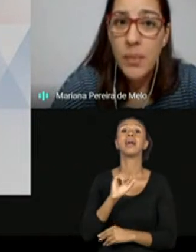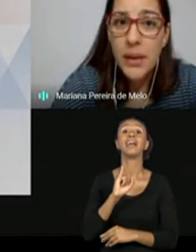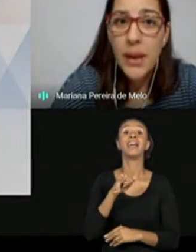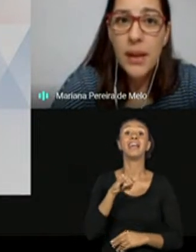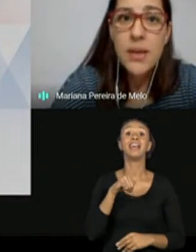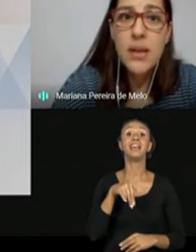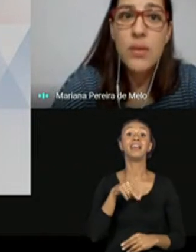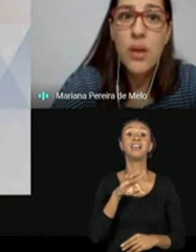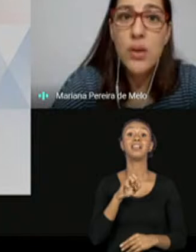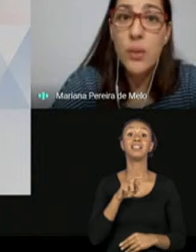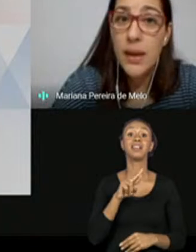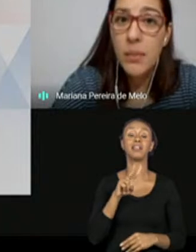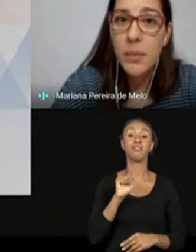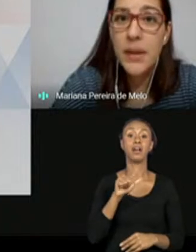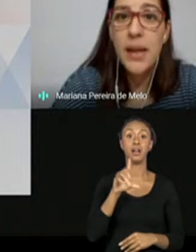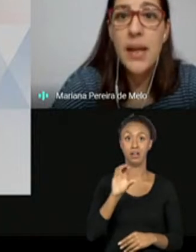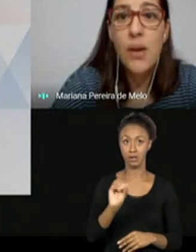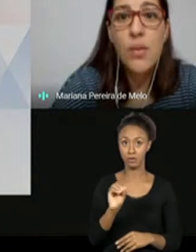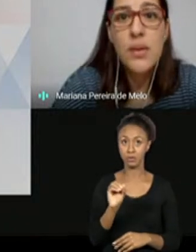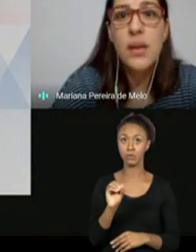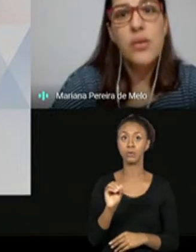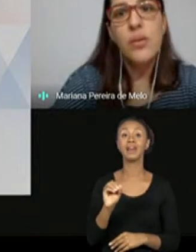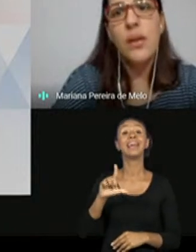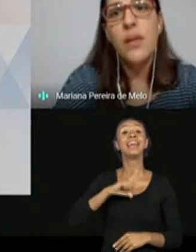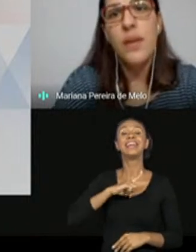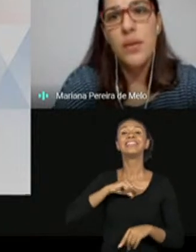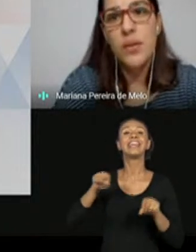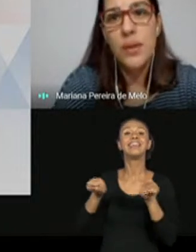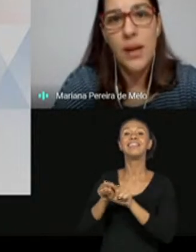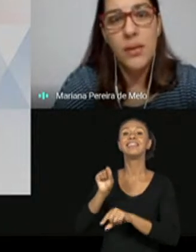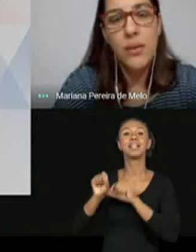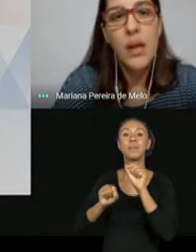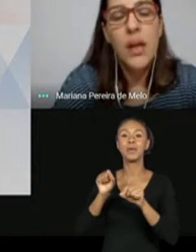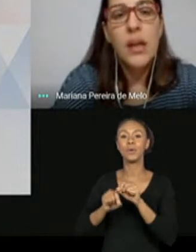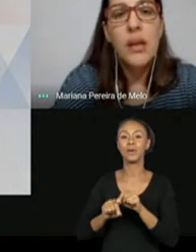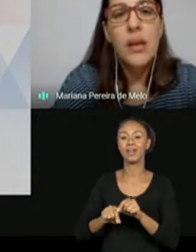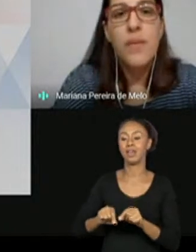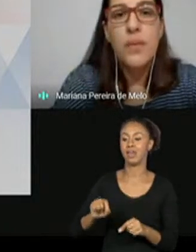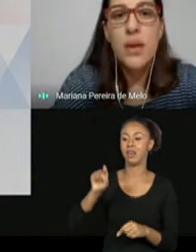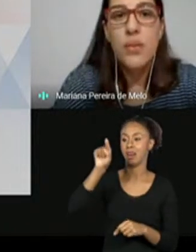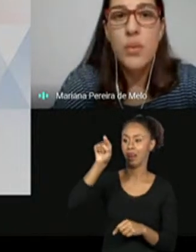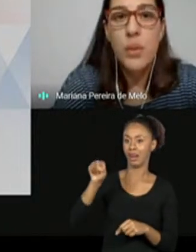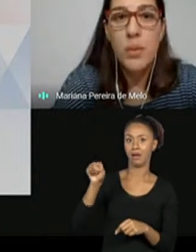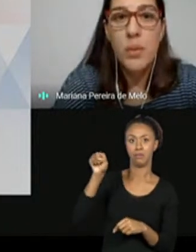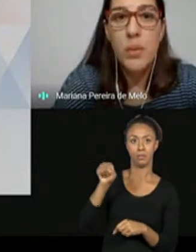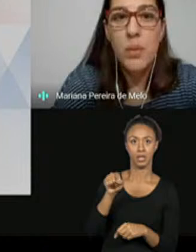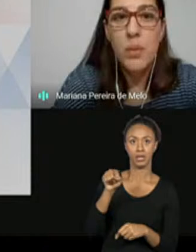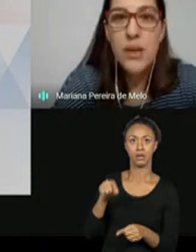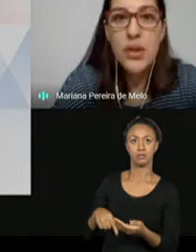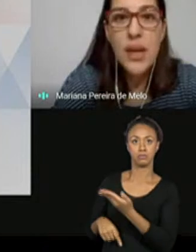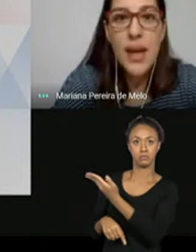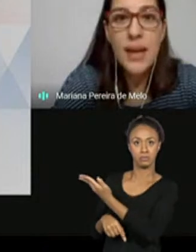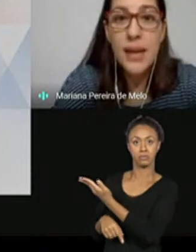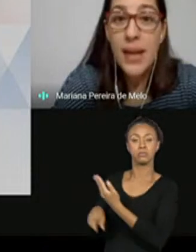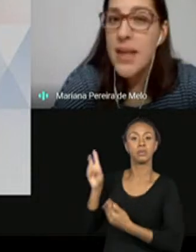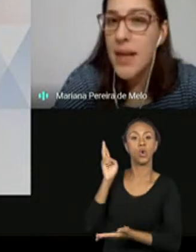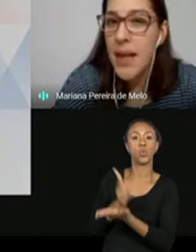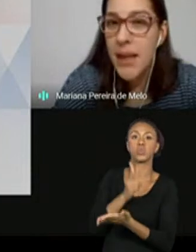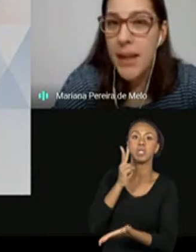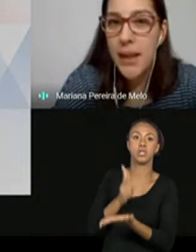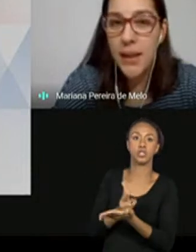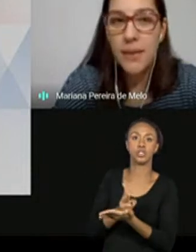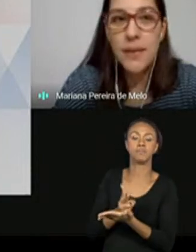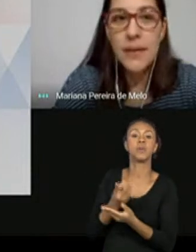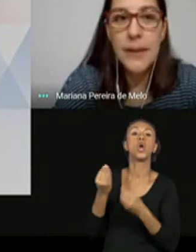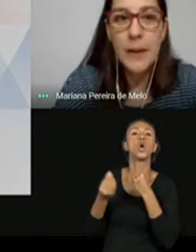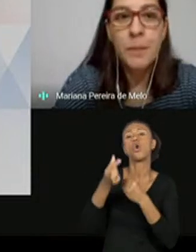são independentes e o nosso lambda, ele é constante no intervalo estudado. Então, a função de probabilidade, ela tem essa